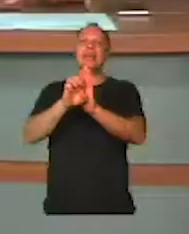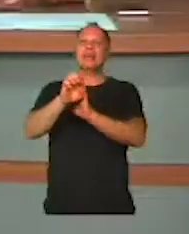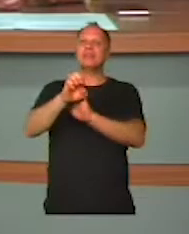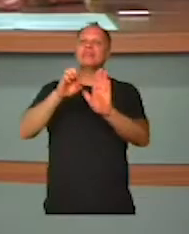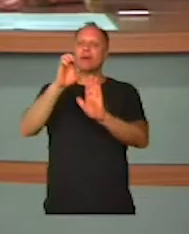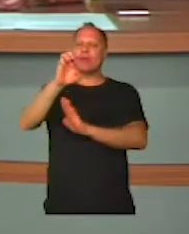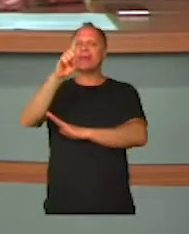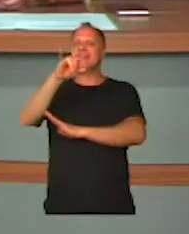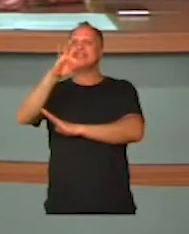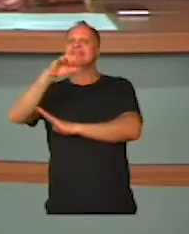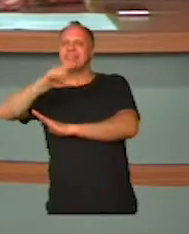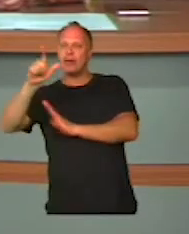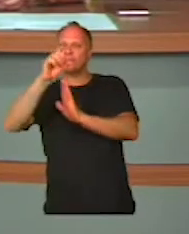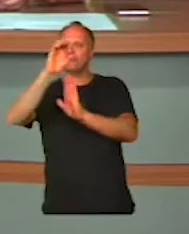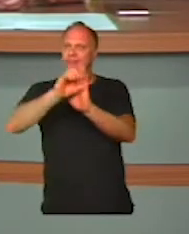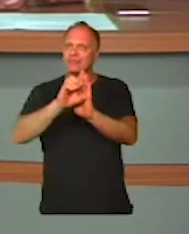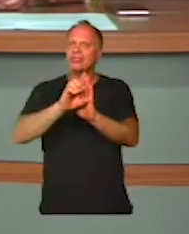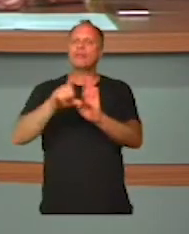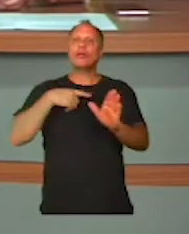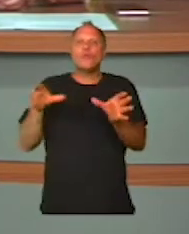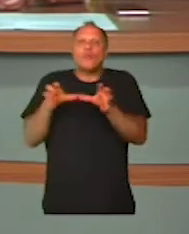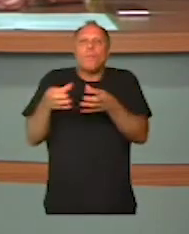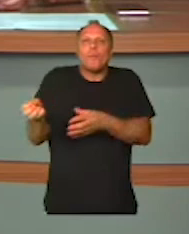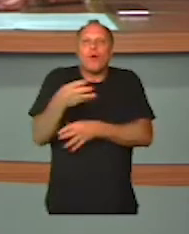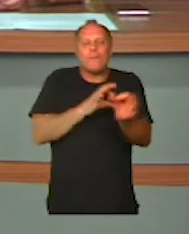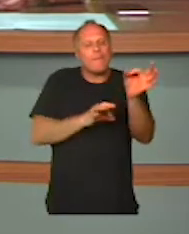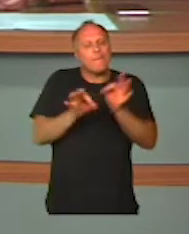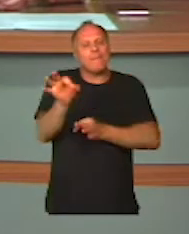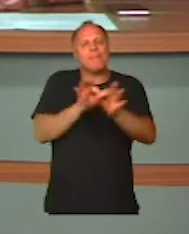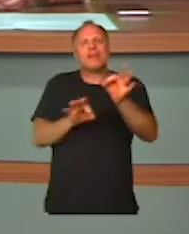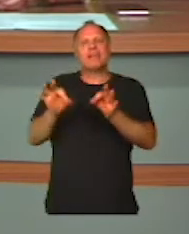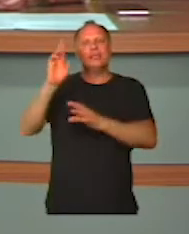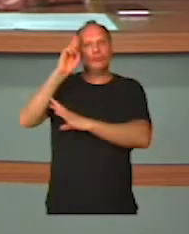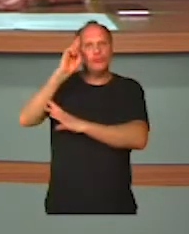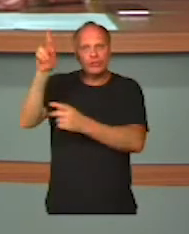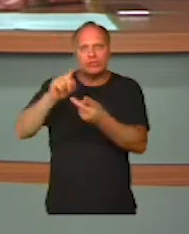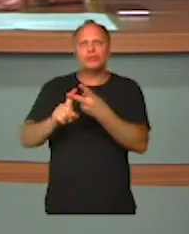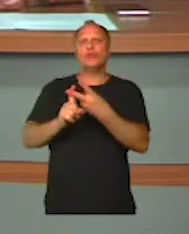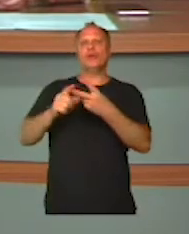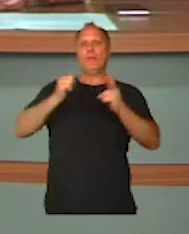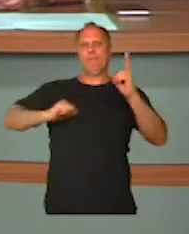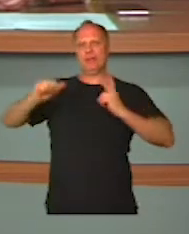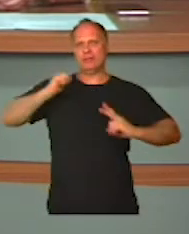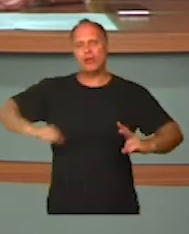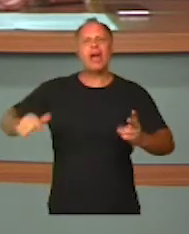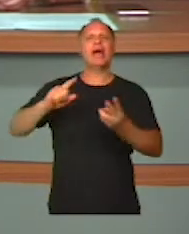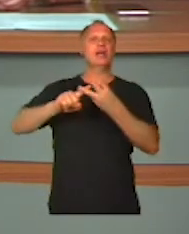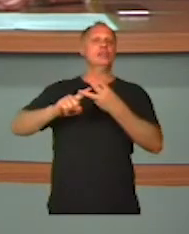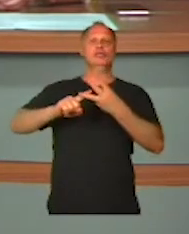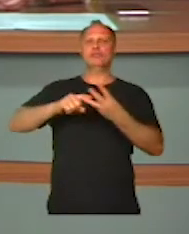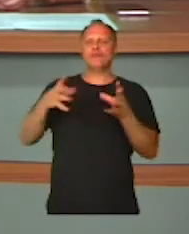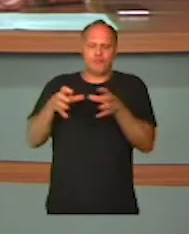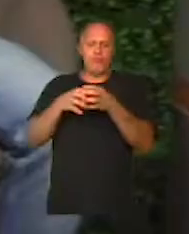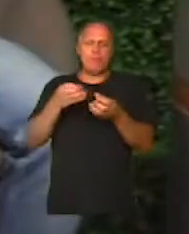né? E temos uma equipe nova, assim, nós temos preparadores de atores agora, né? A gente conta com uma equipe